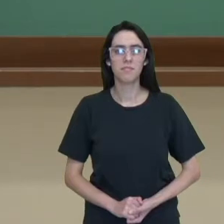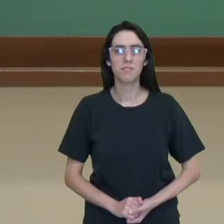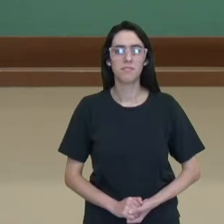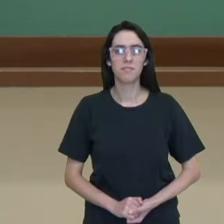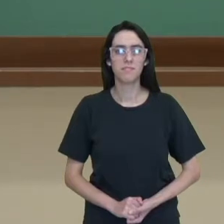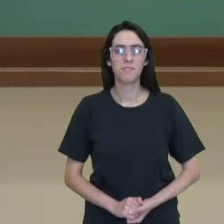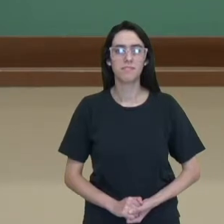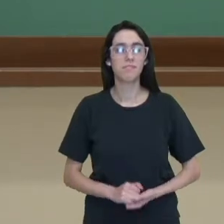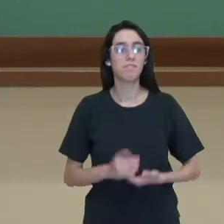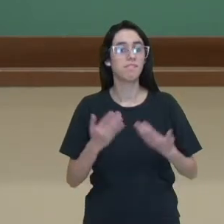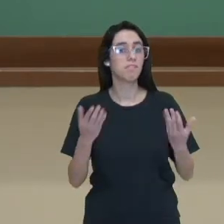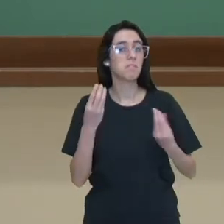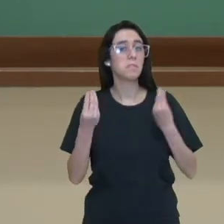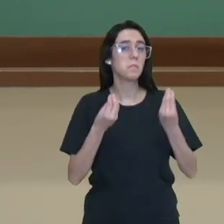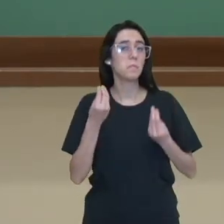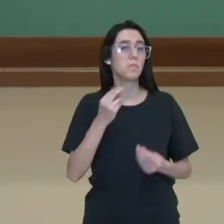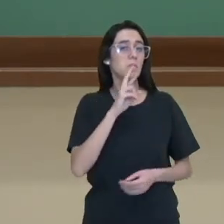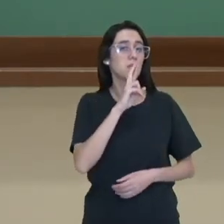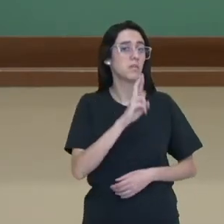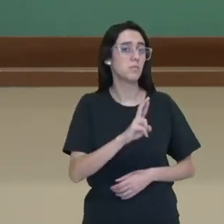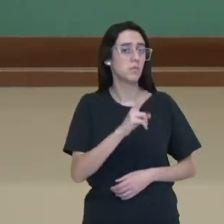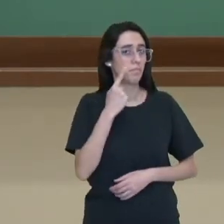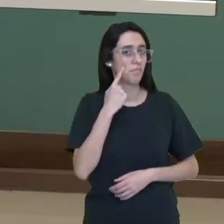Bem, vamos ver como fica uma possível resposta?